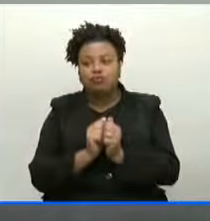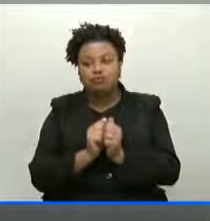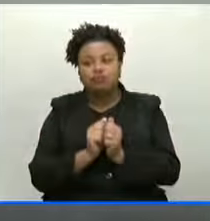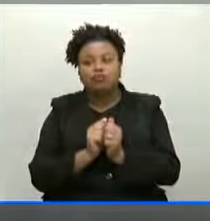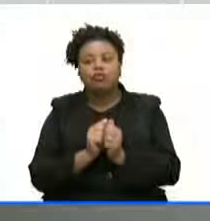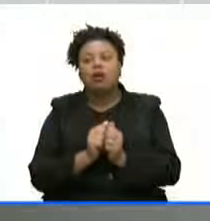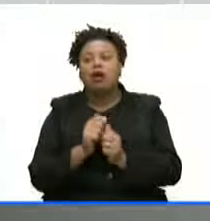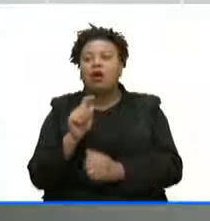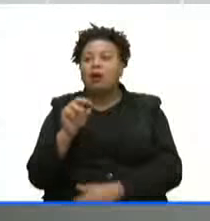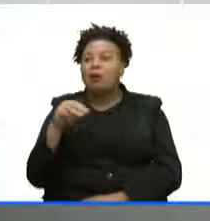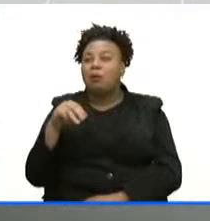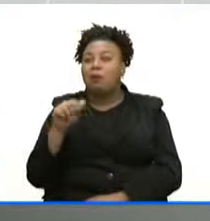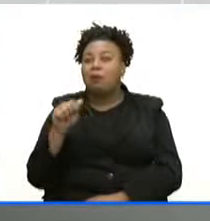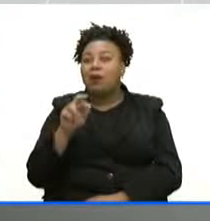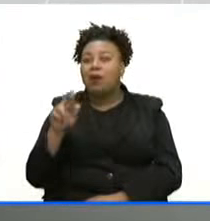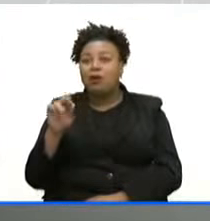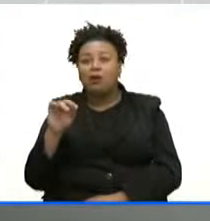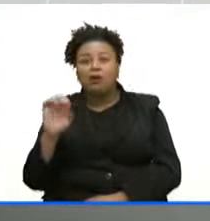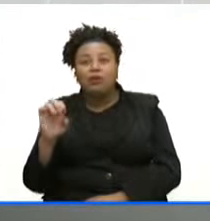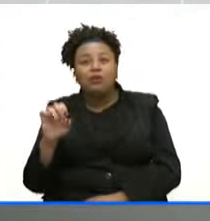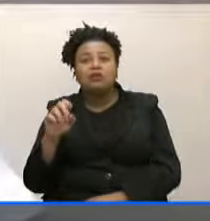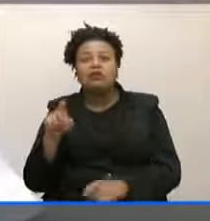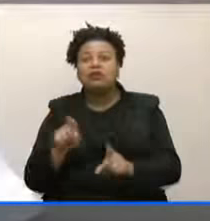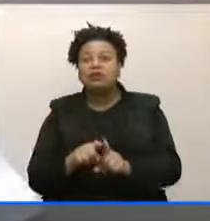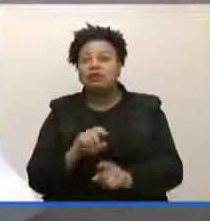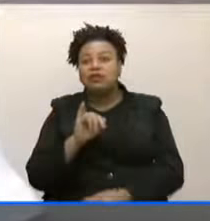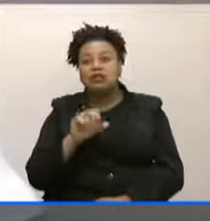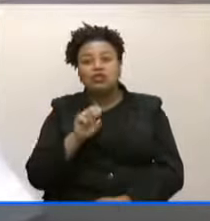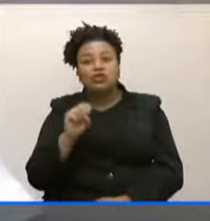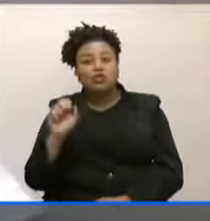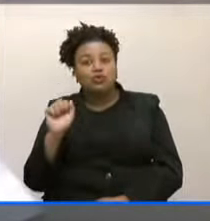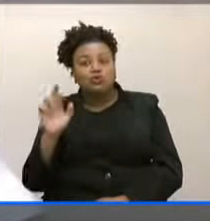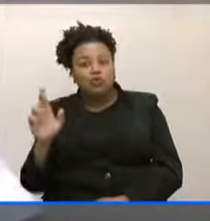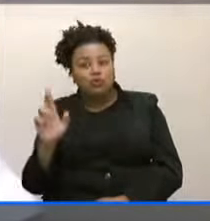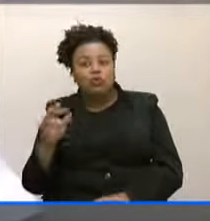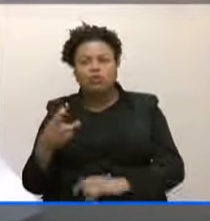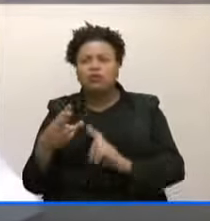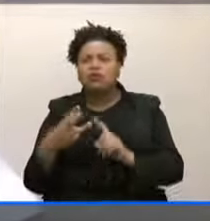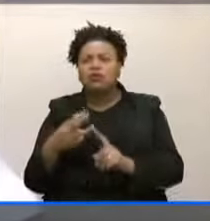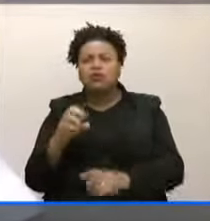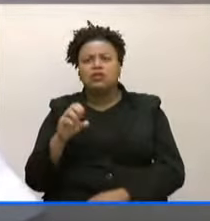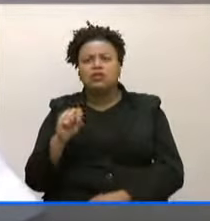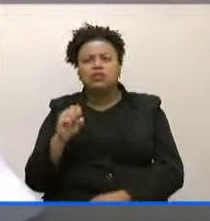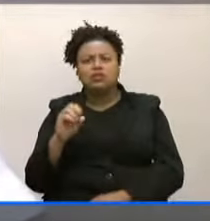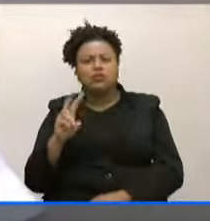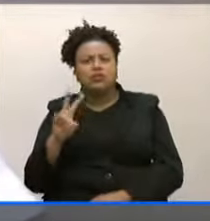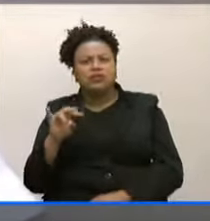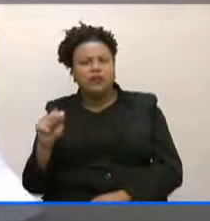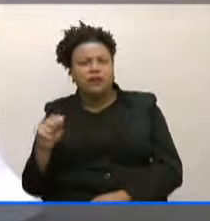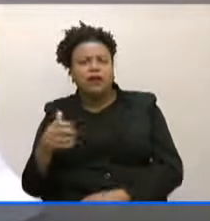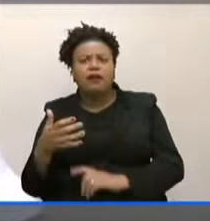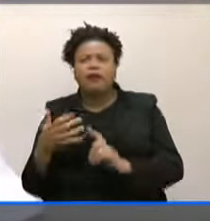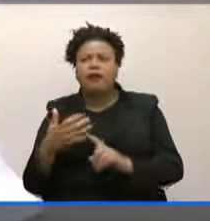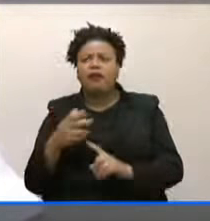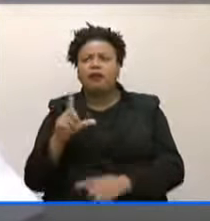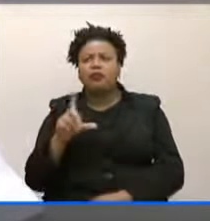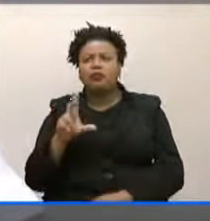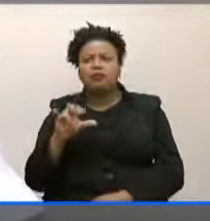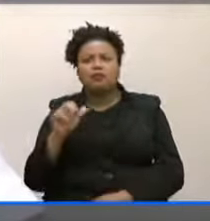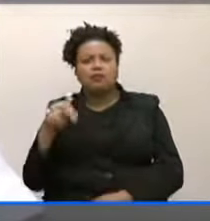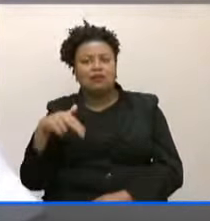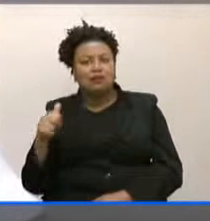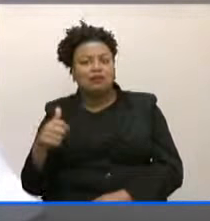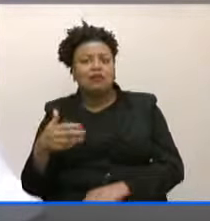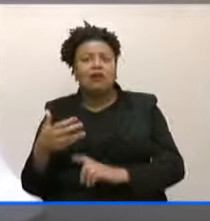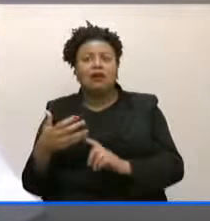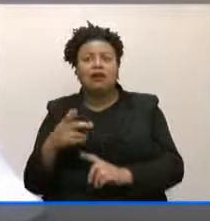O Marrone, o Maroto, o Issur, a Sofia, a Luciana, o Gabriel, que também está presente, a Anne Ortiz